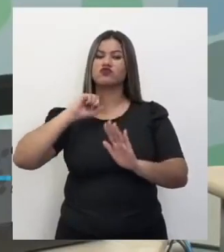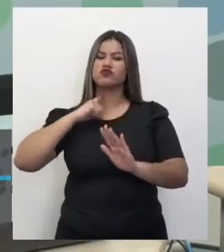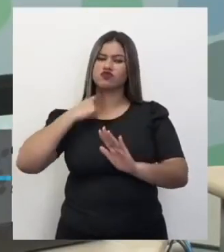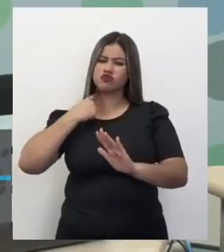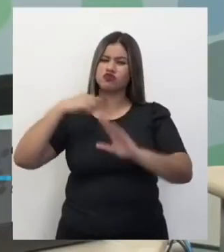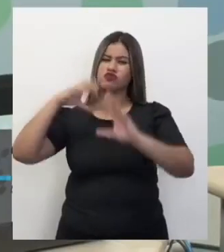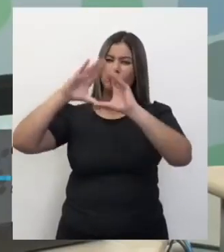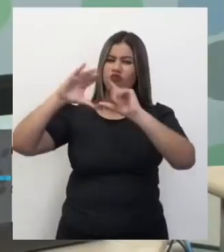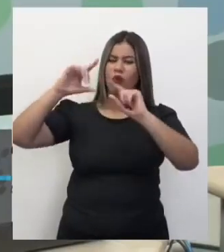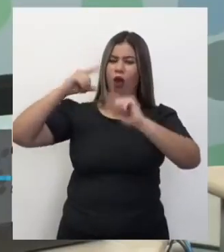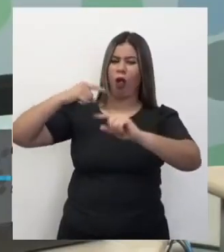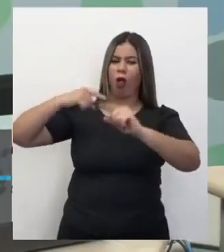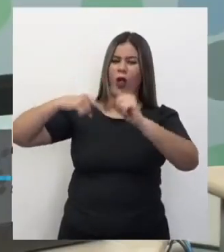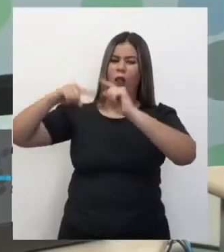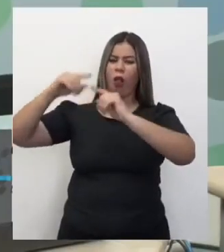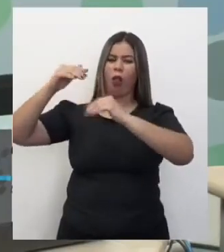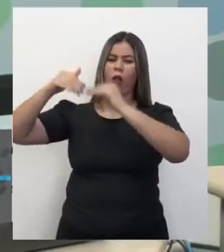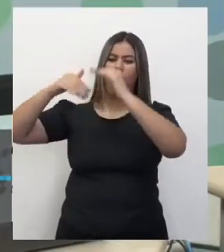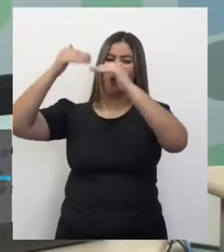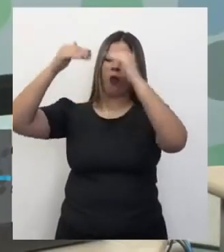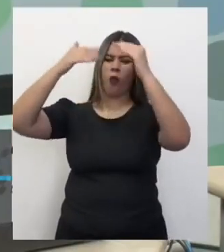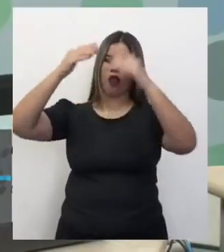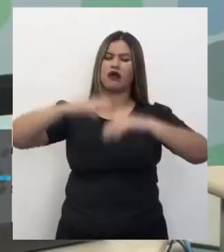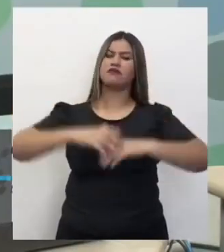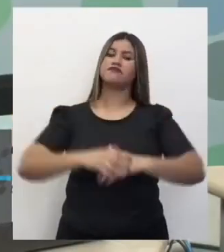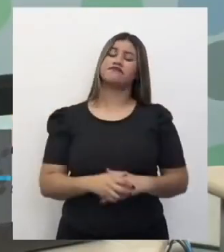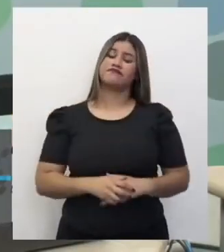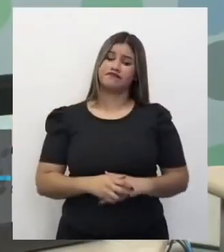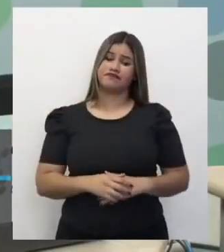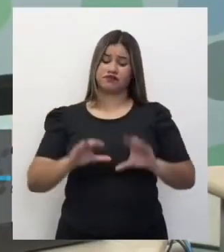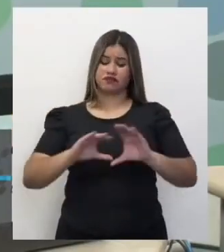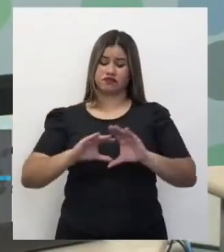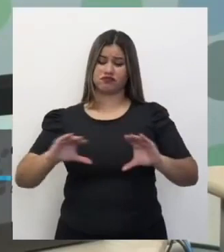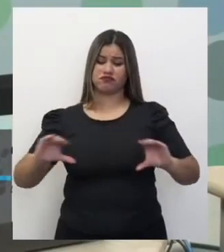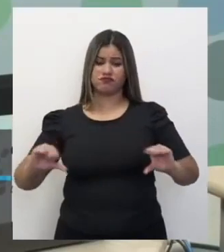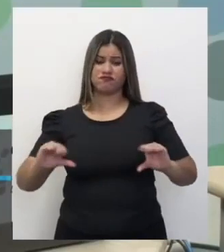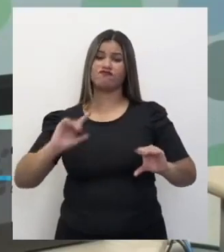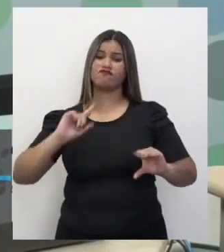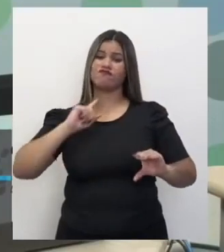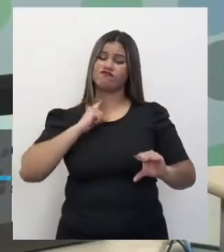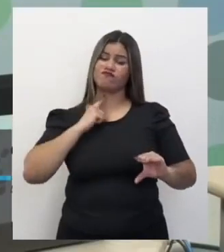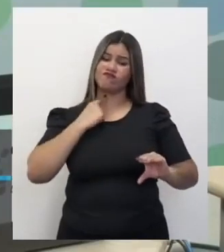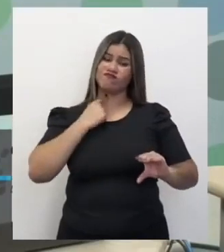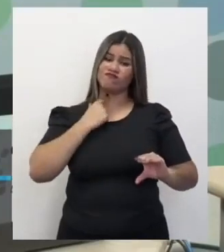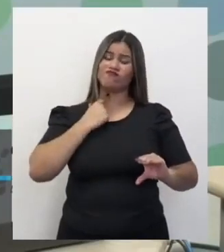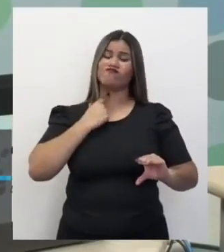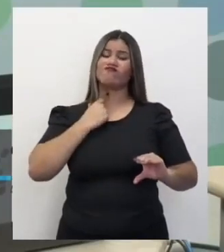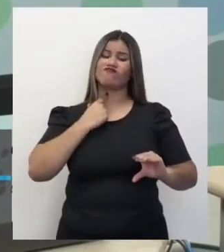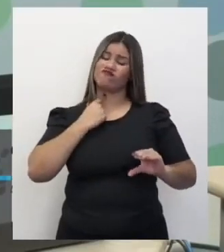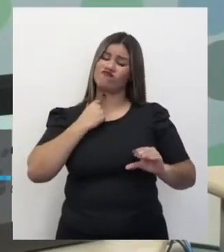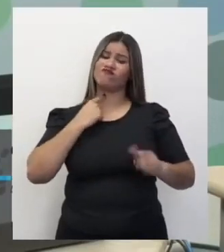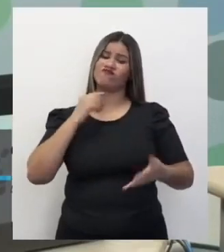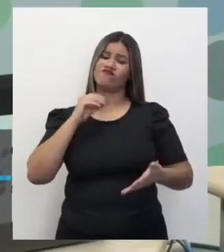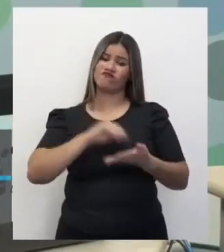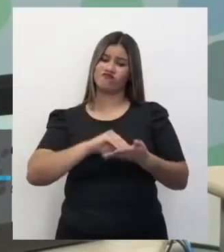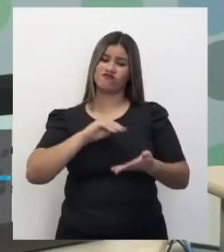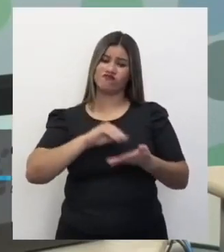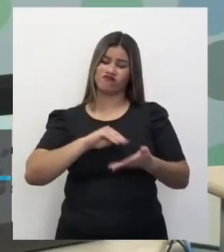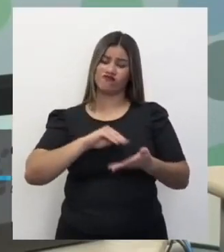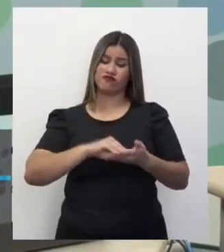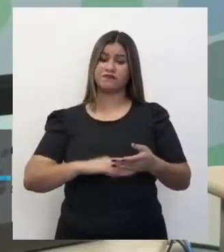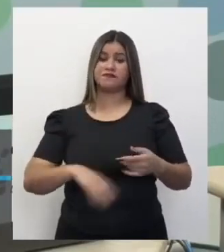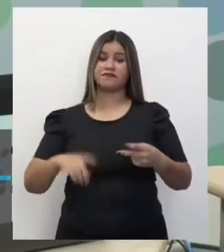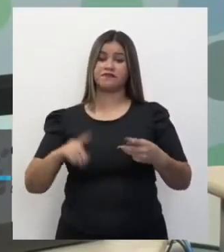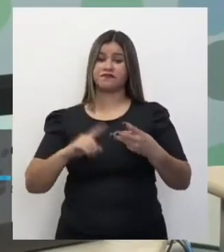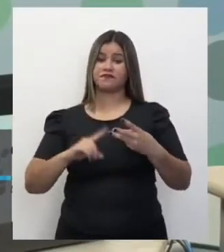mais. A Roseli colocou, falta de saneamento básico. A Júlia colocou, a